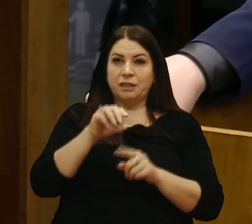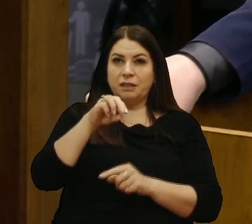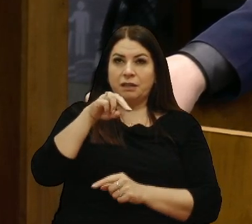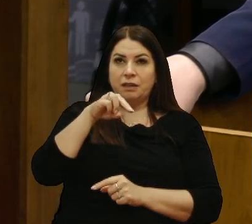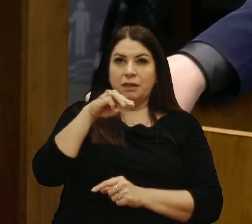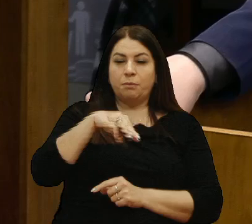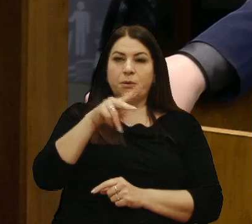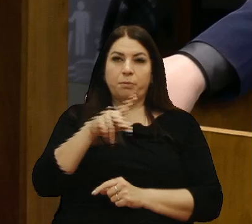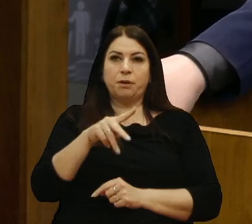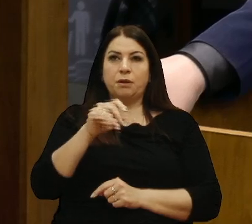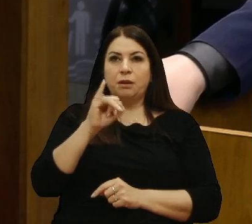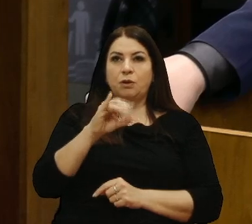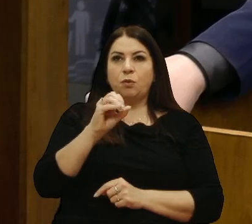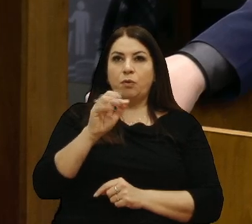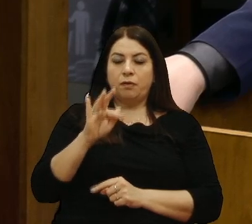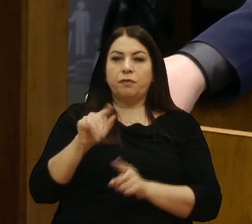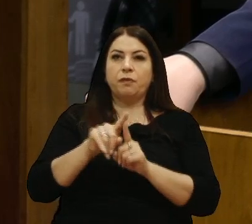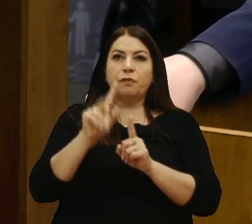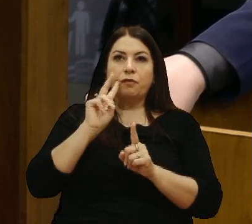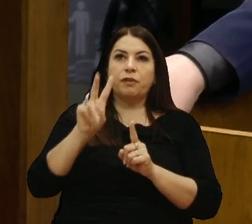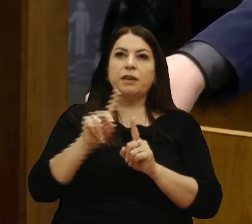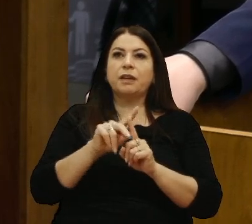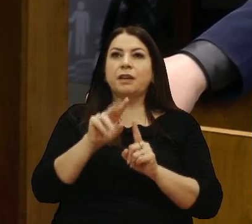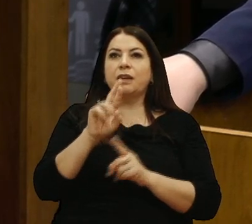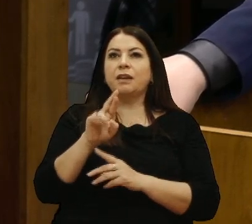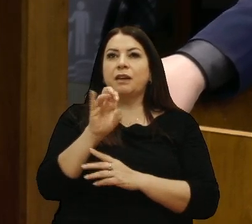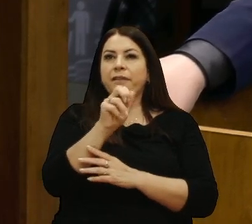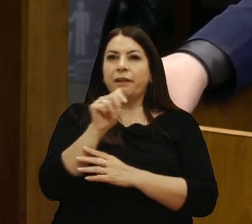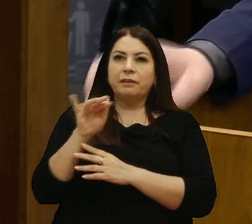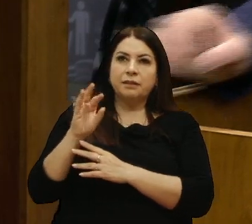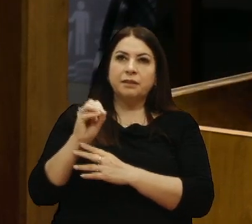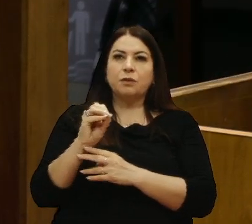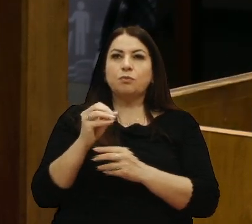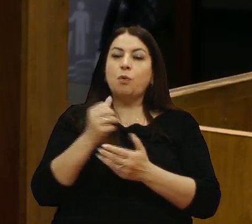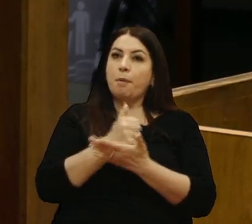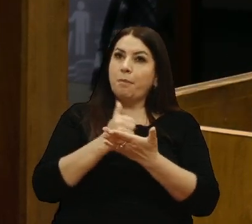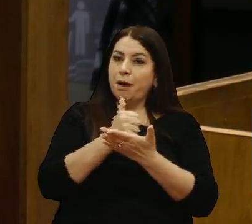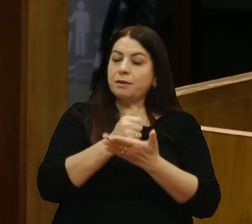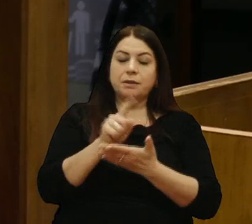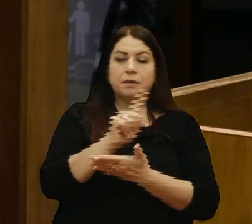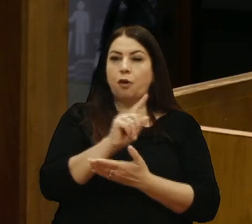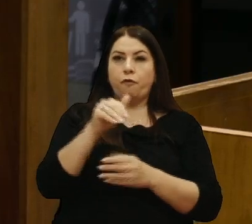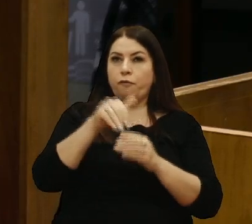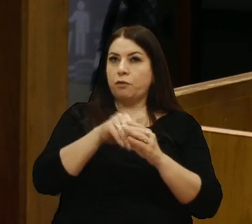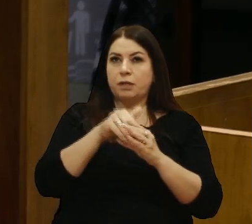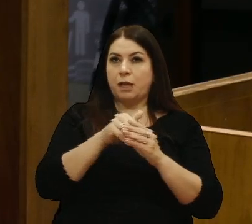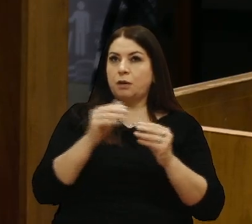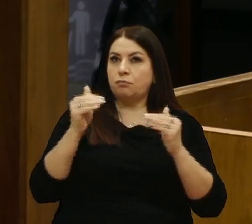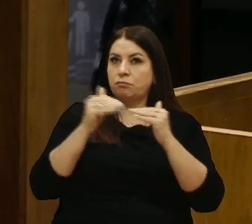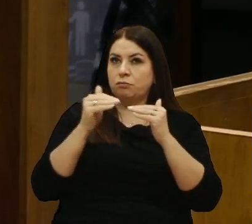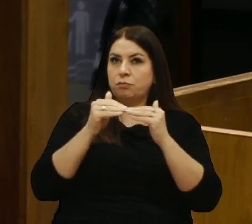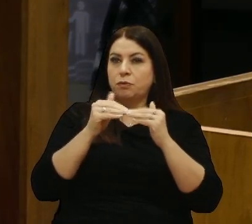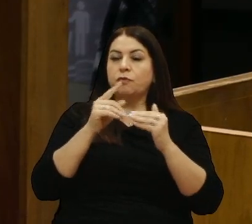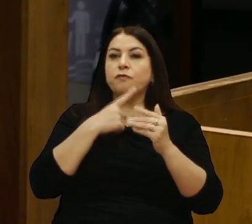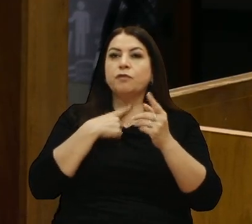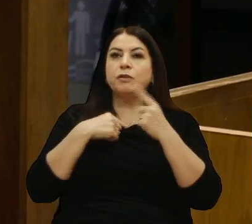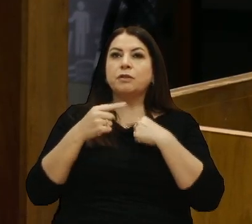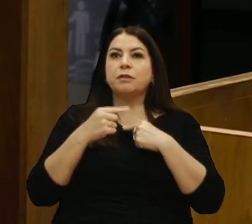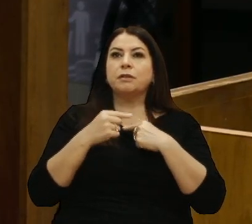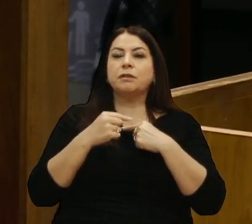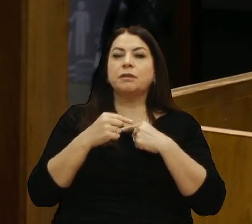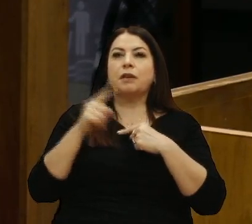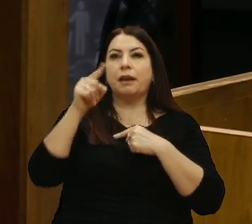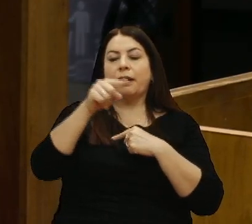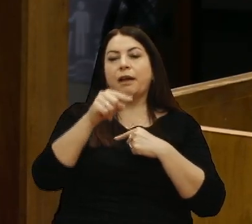IOF. A ação é vista como retaliação aos integrantes da base governista que não votaram alinhados ao desejo do